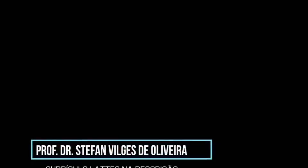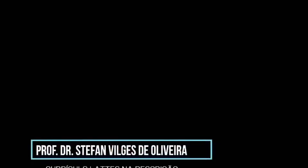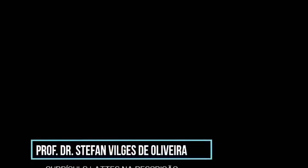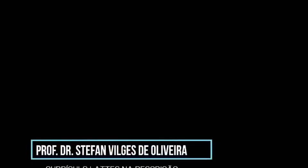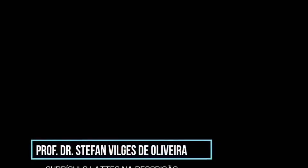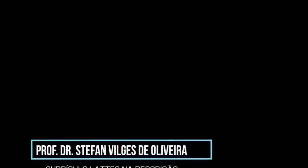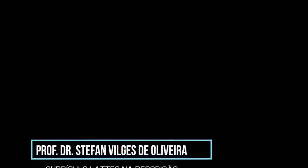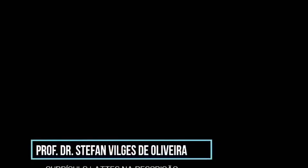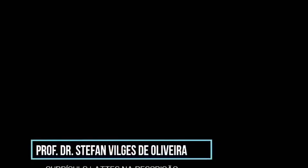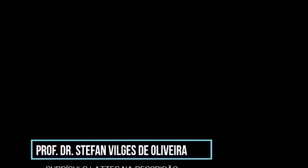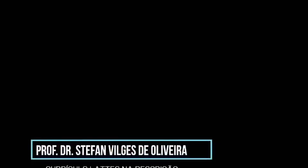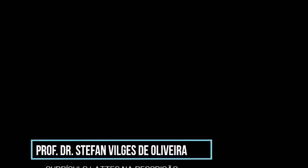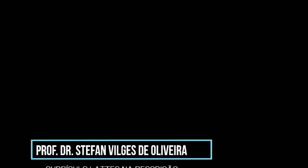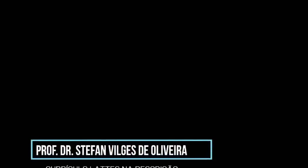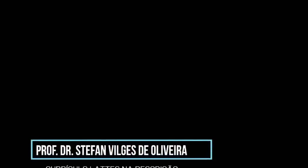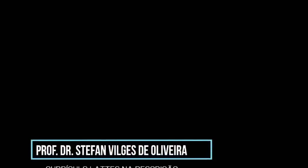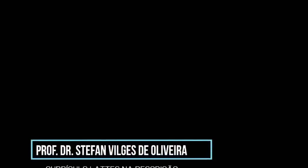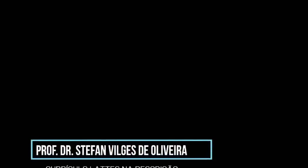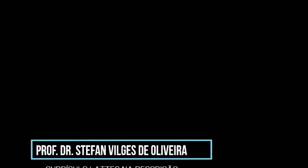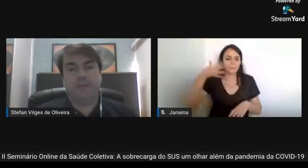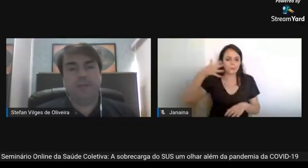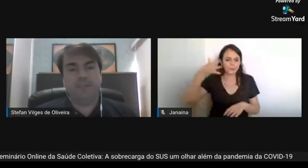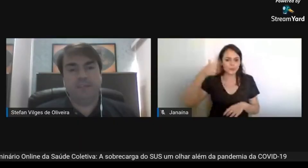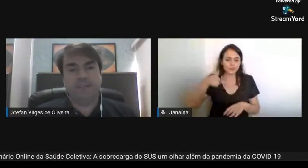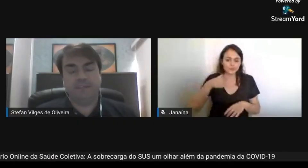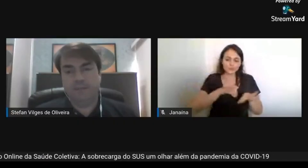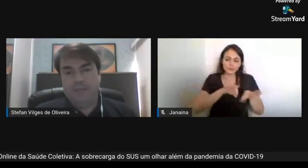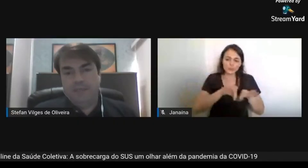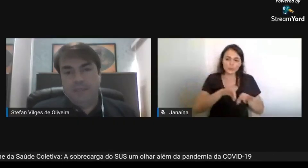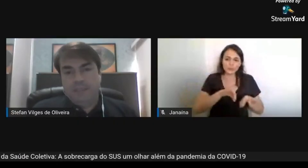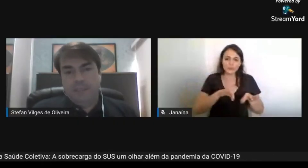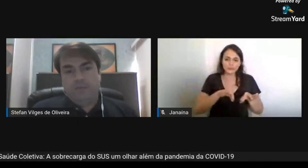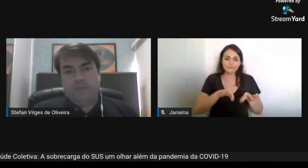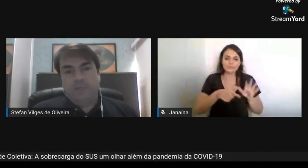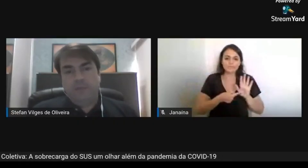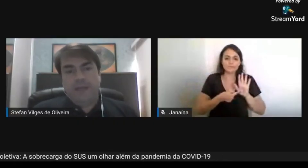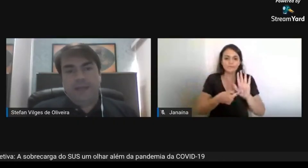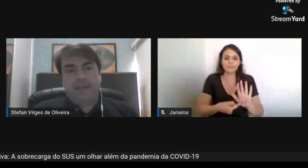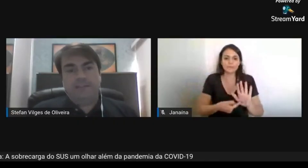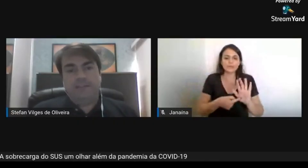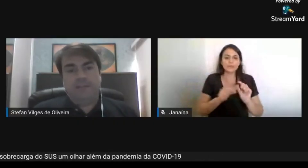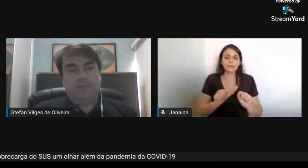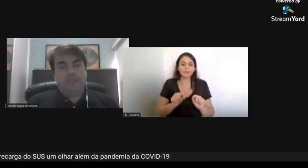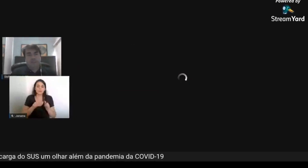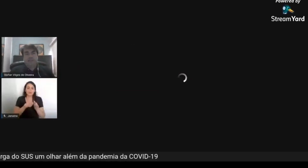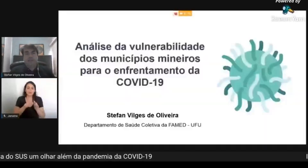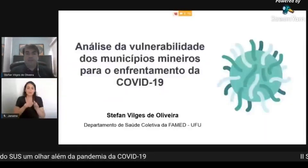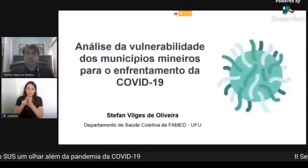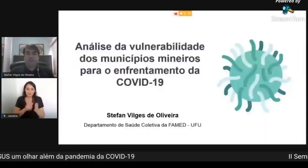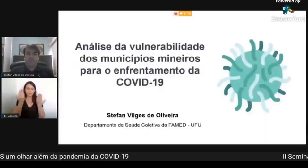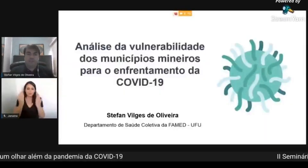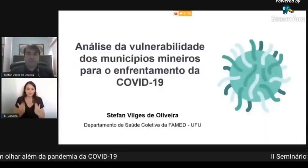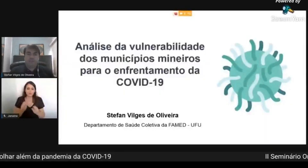Uma apresentação sobre uma análise da vulnerabilidade